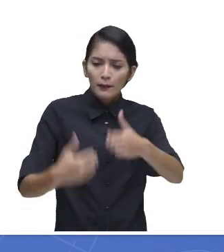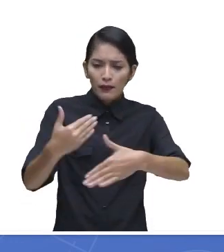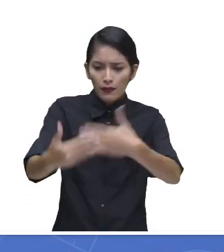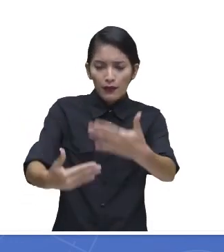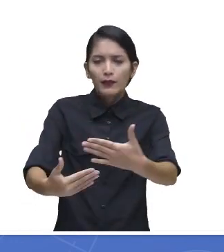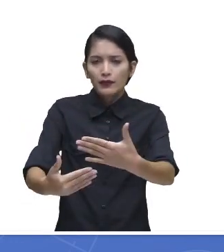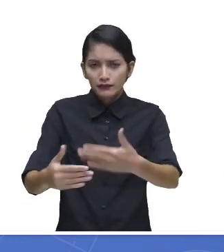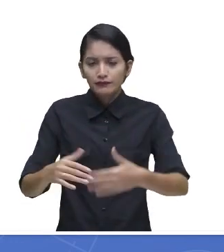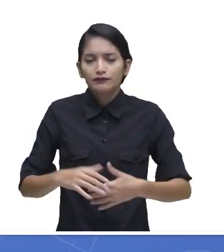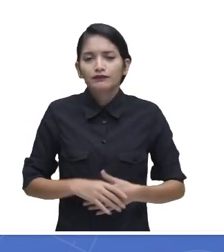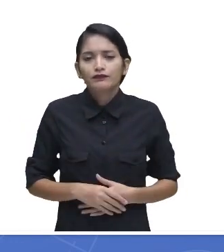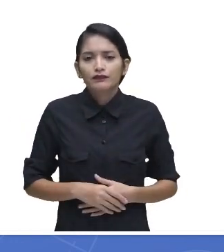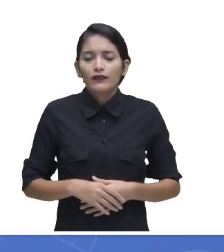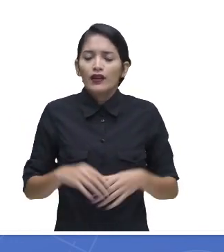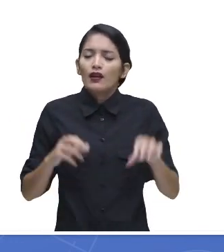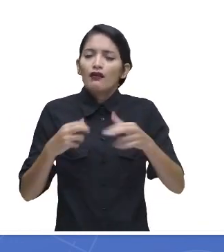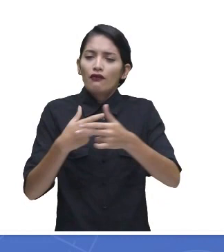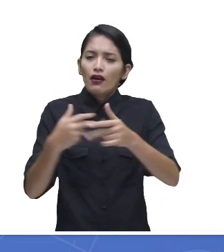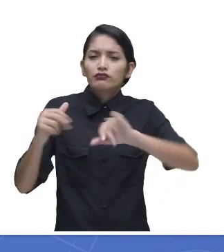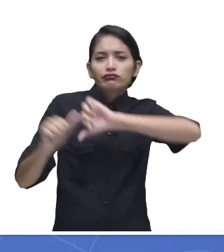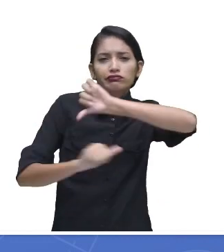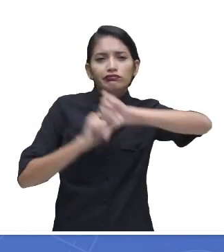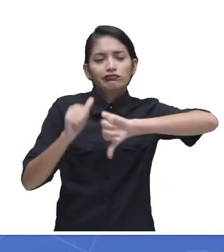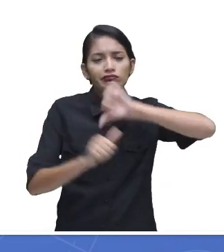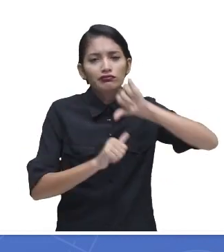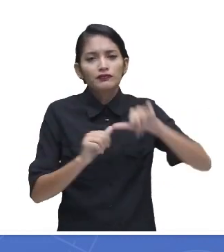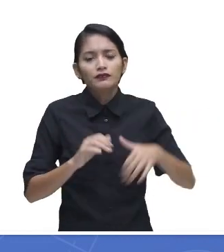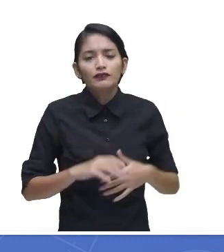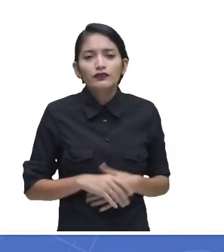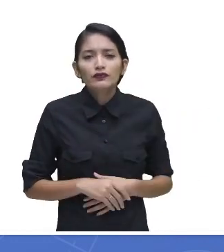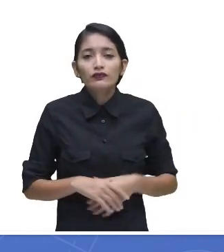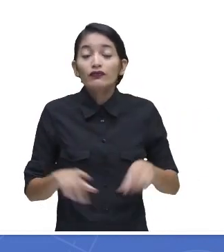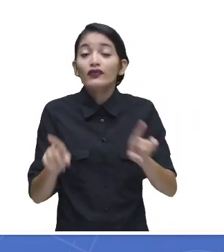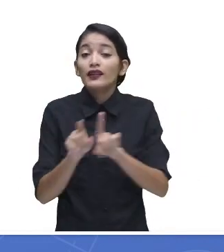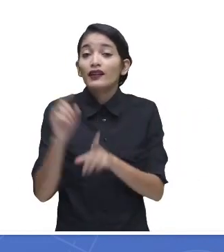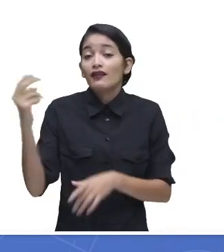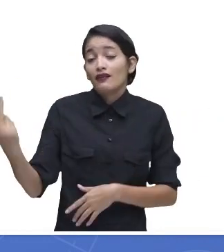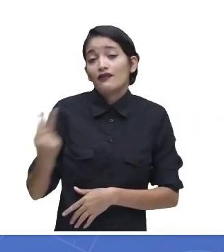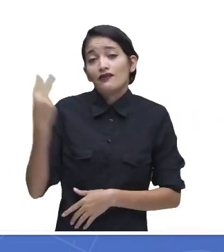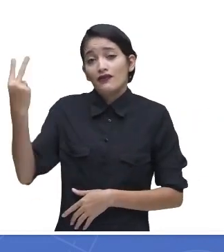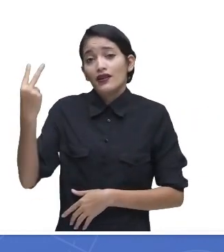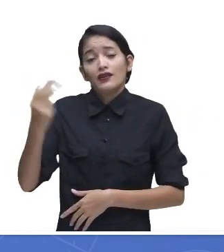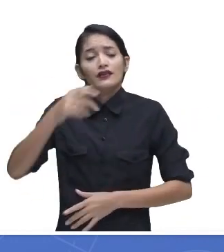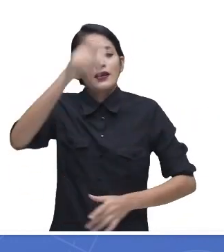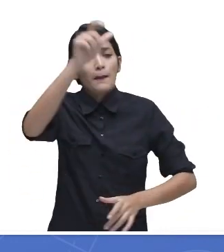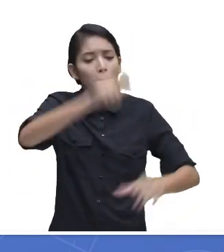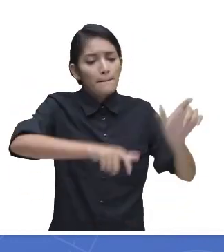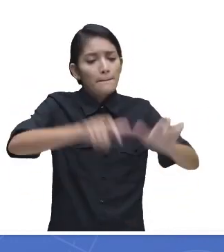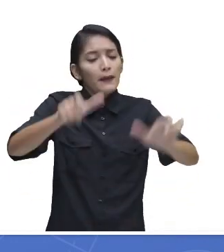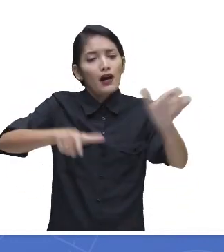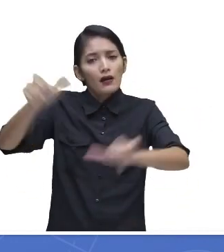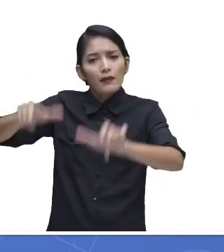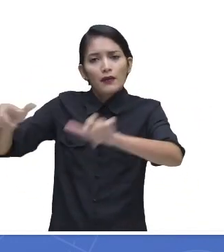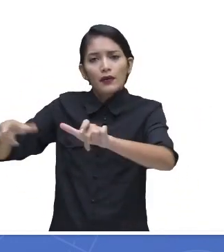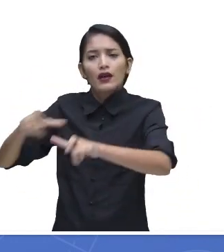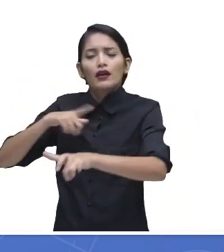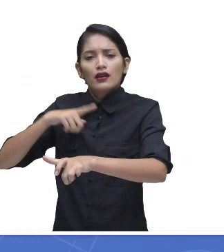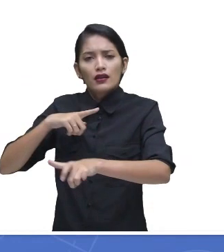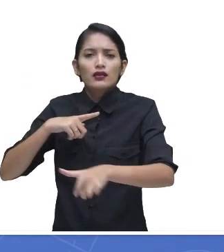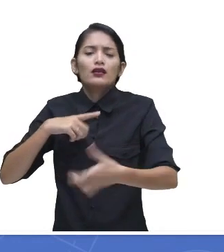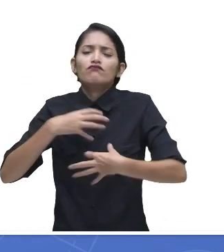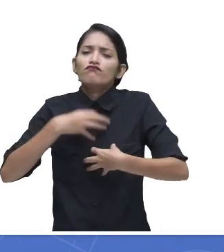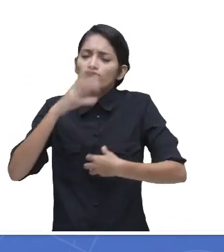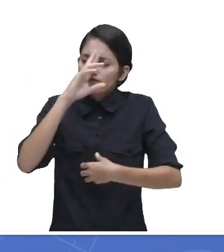né? As coisas estão mudando, estão evoluindo, e de valorização do indivíduo, como aquele que tem a razão e, portanto, ele tem